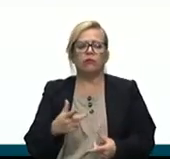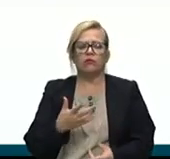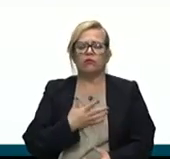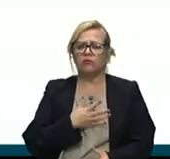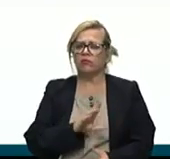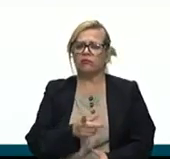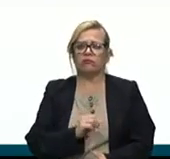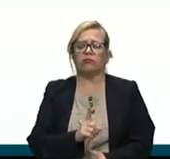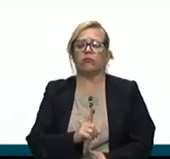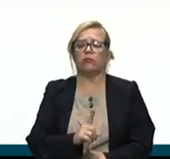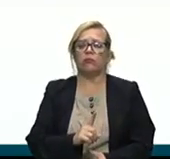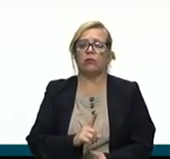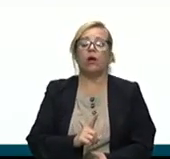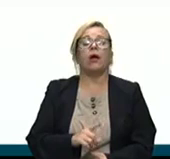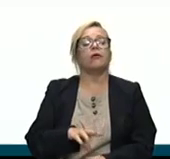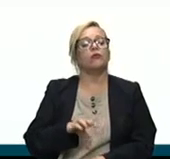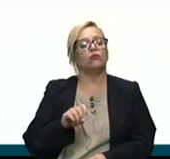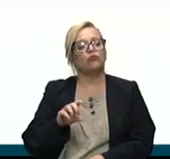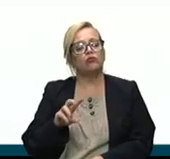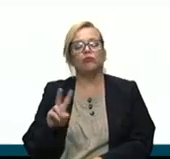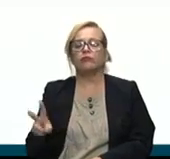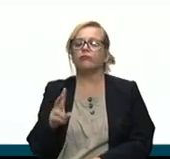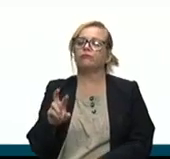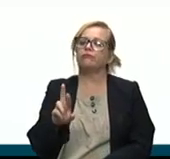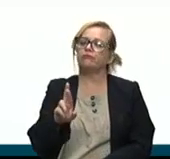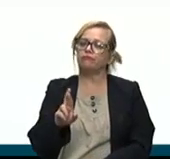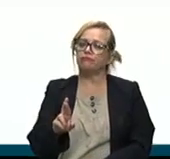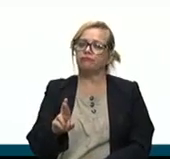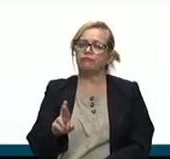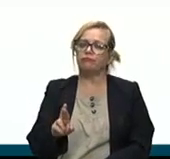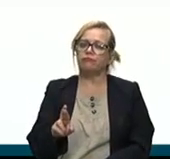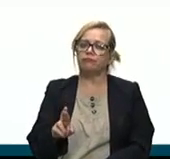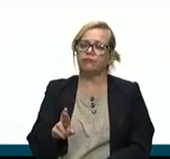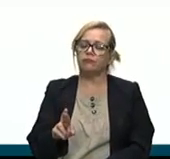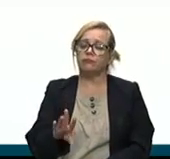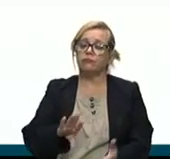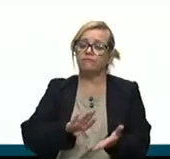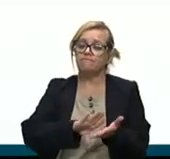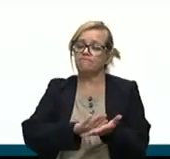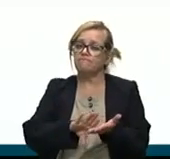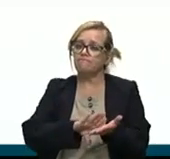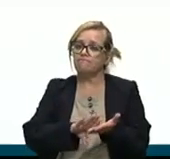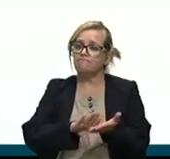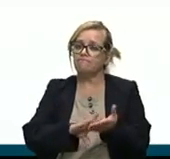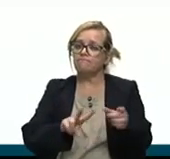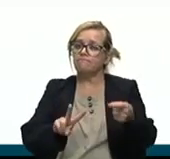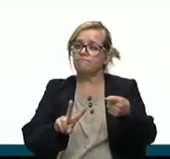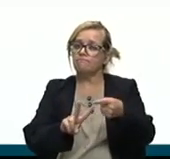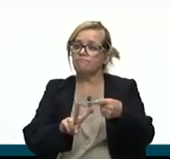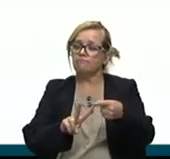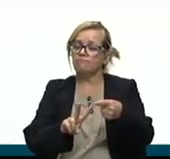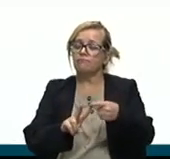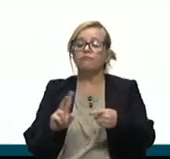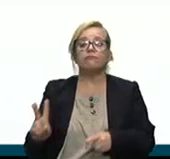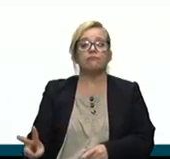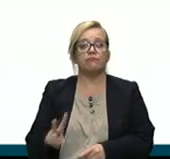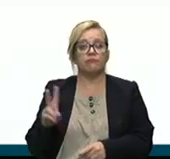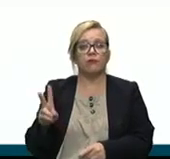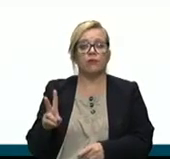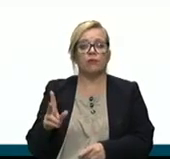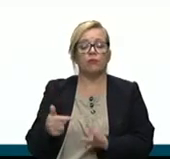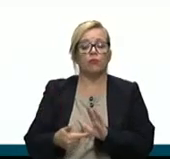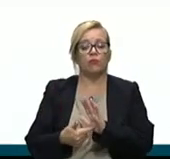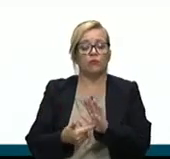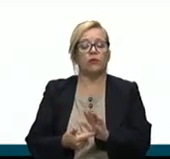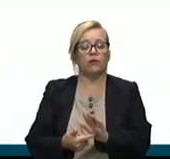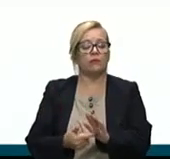queremos o valor de R. Então, o que eu faço? Eu preciso extrair a raiz quadrada do valor